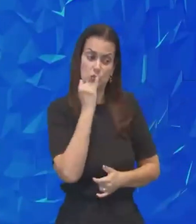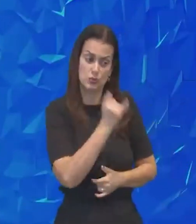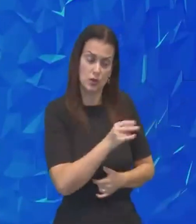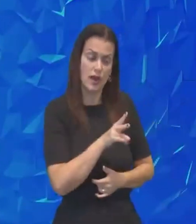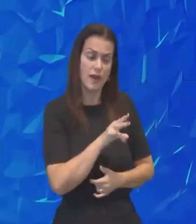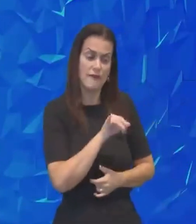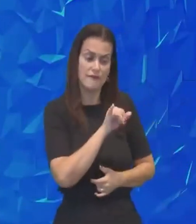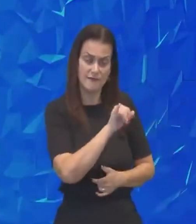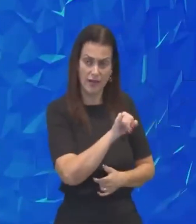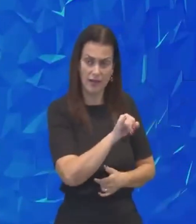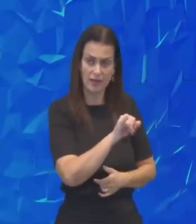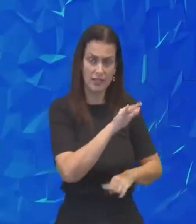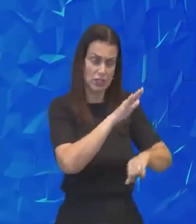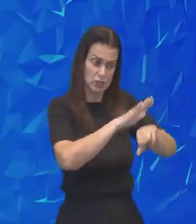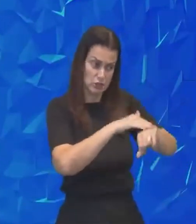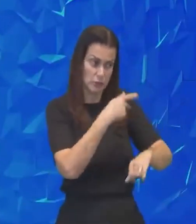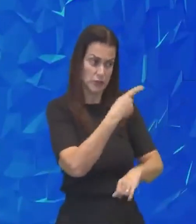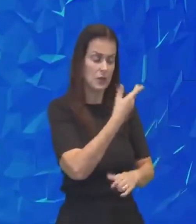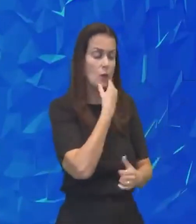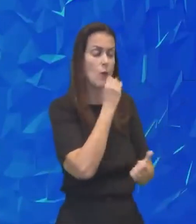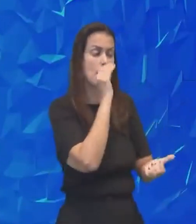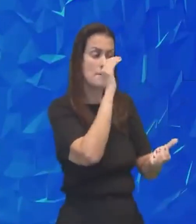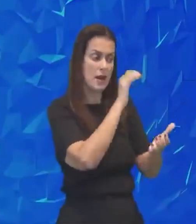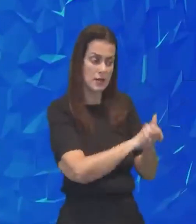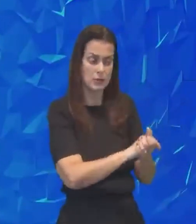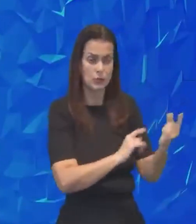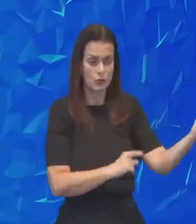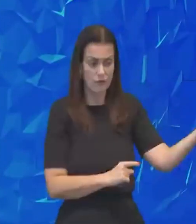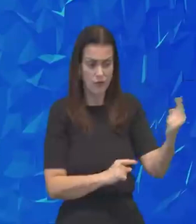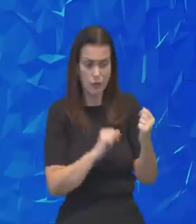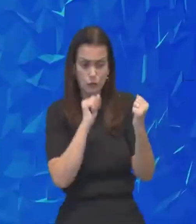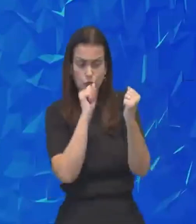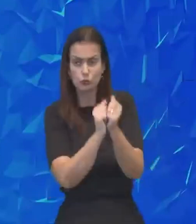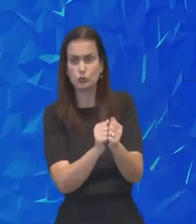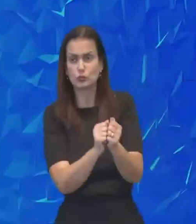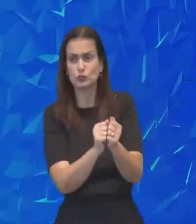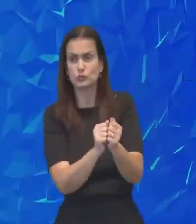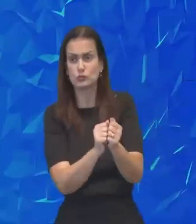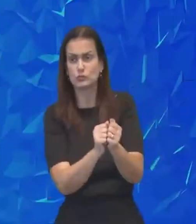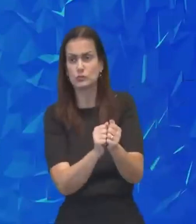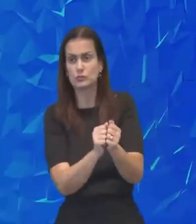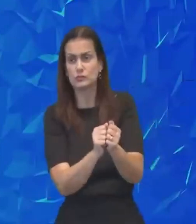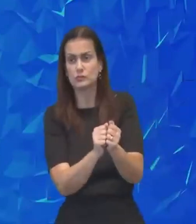vai, chama o teu marido para que ele venha aqui.